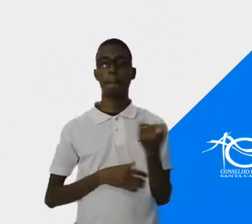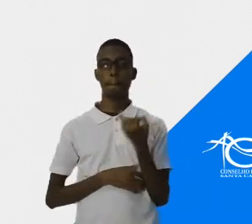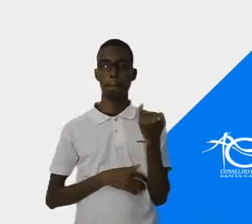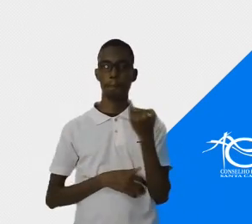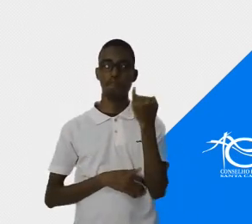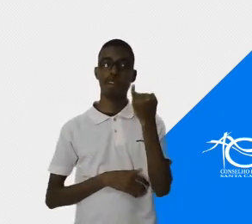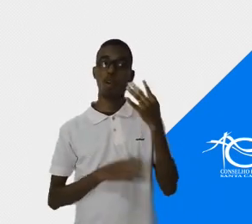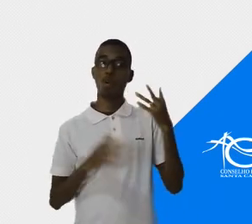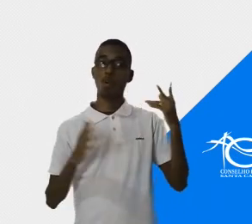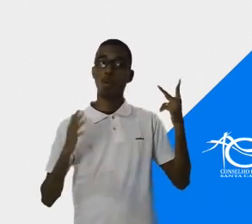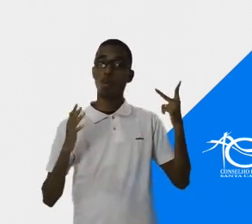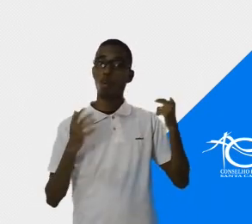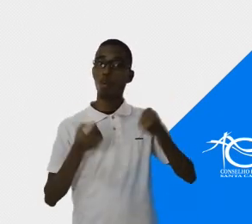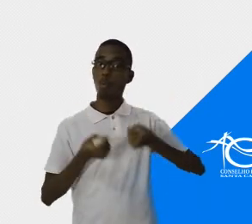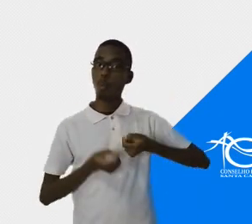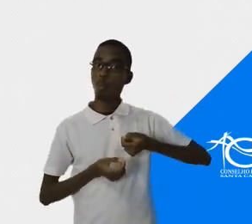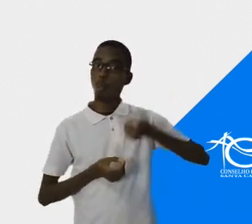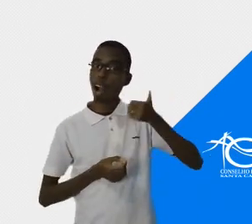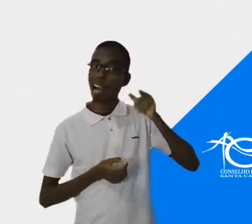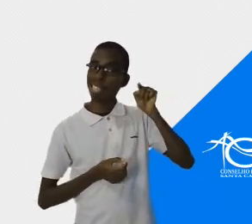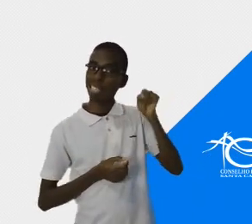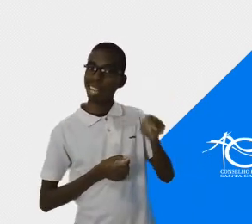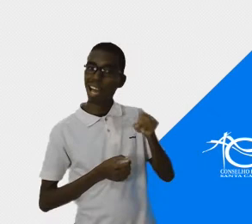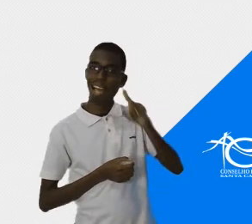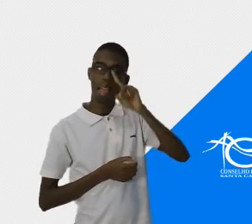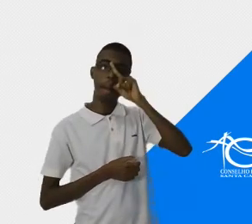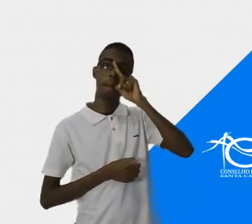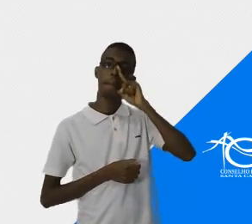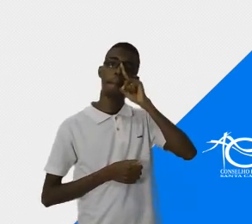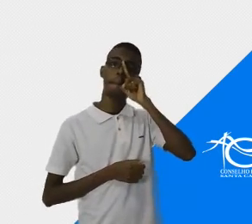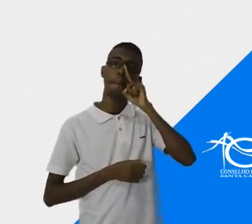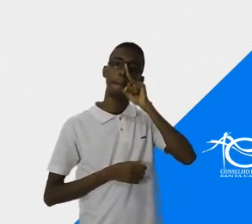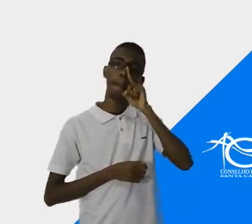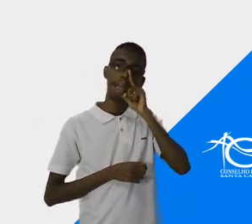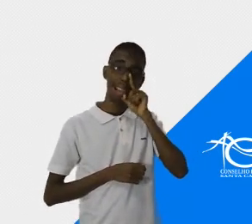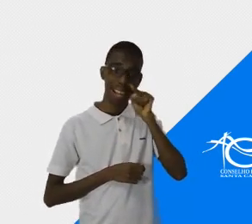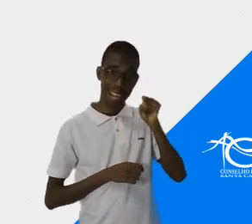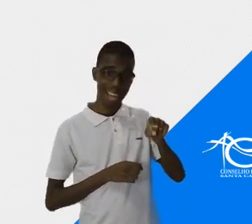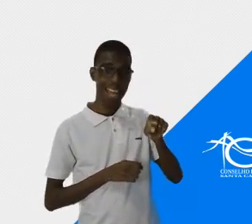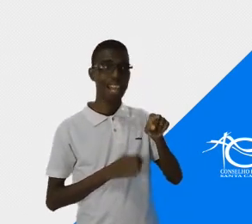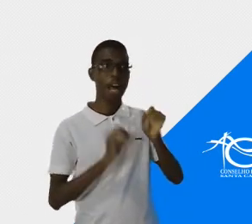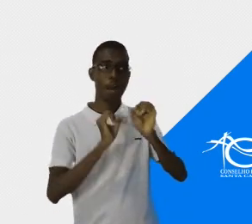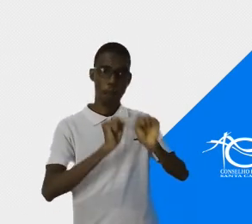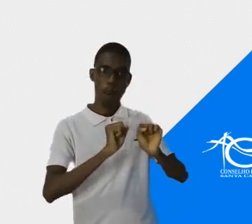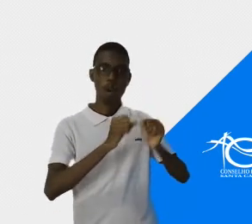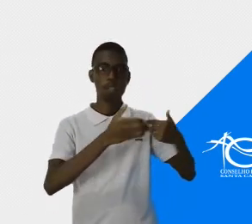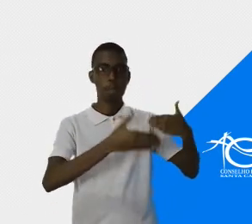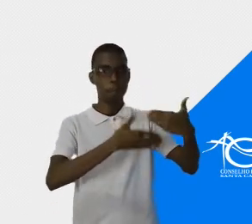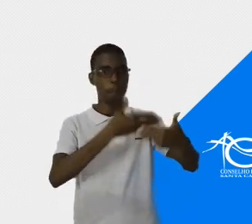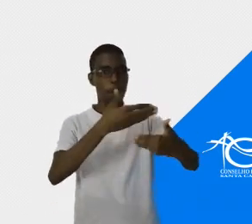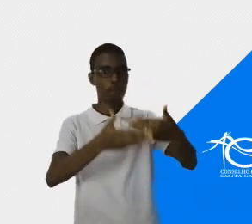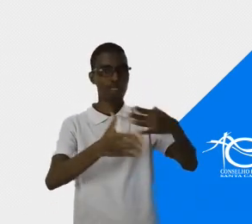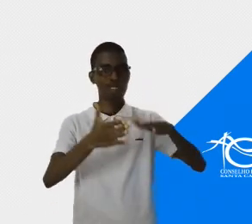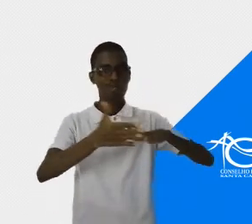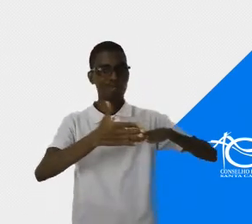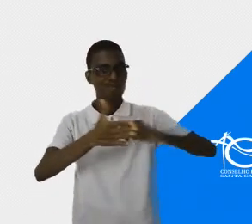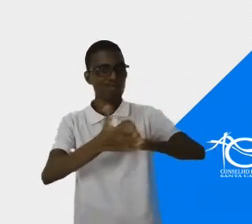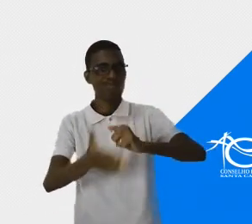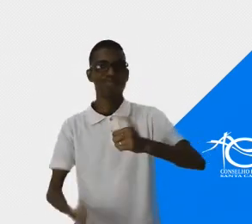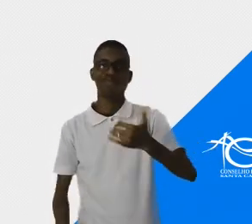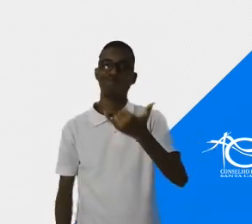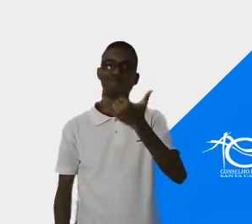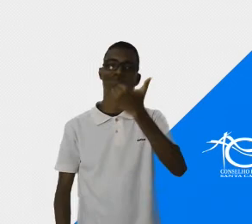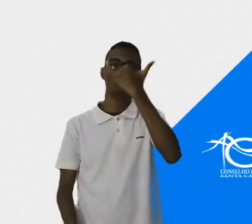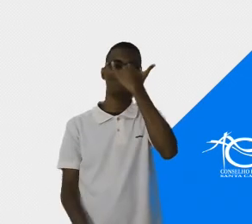do trânsito, a chance dela de obter aí um resultado negativo um desfecho negativo, como a gente chama, na